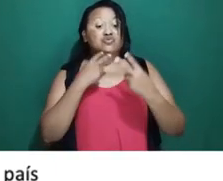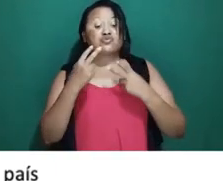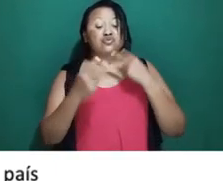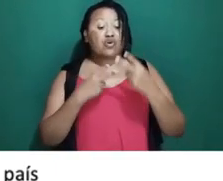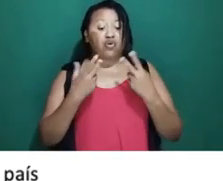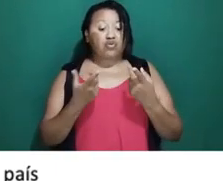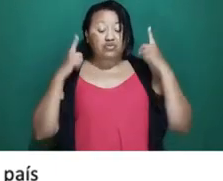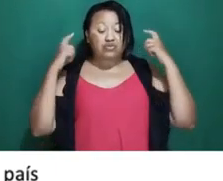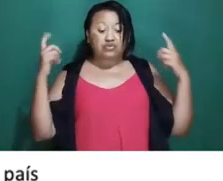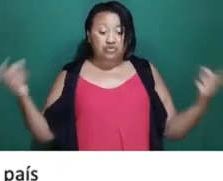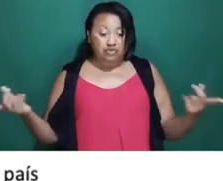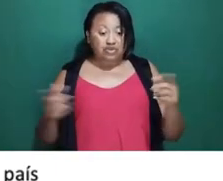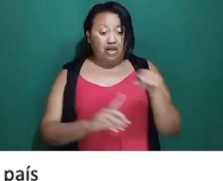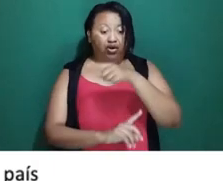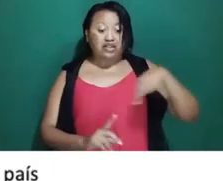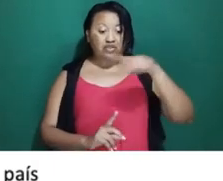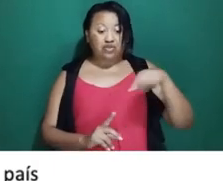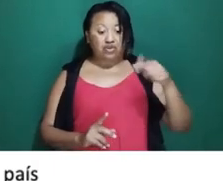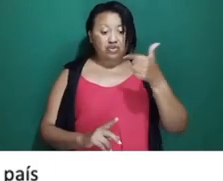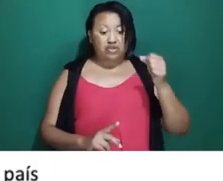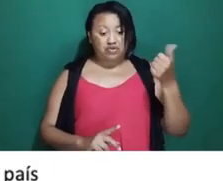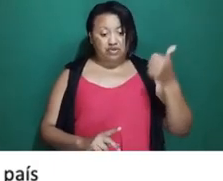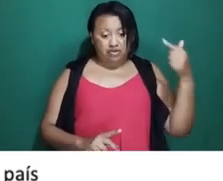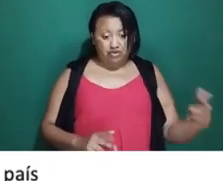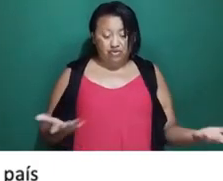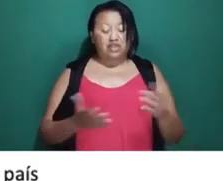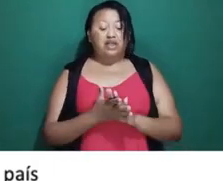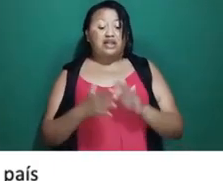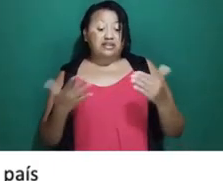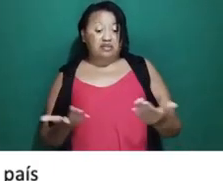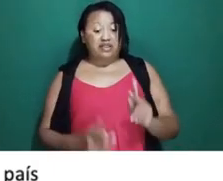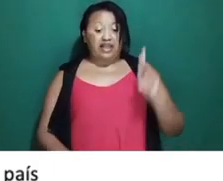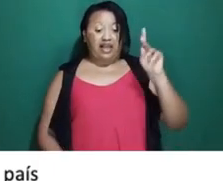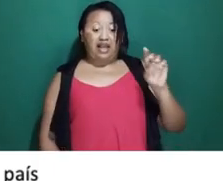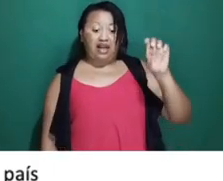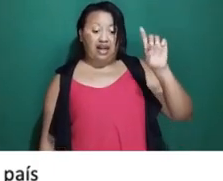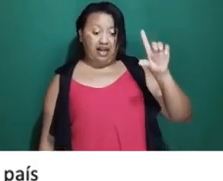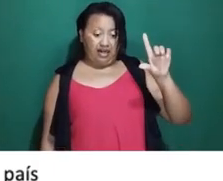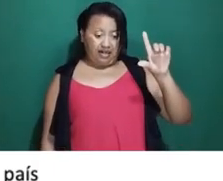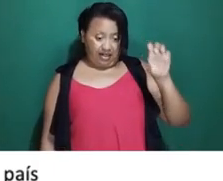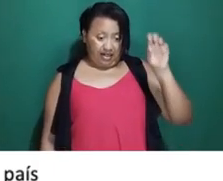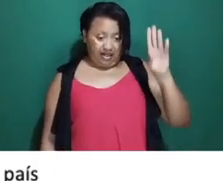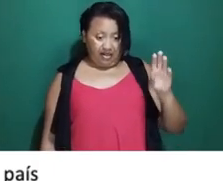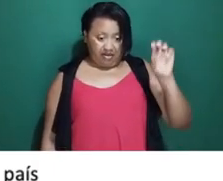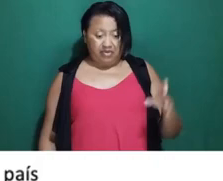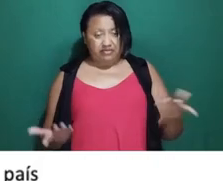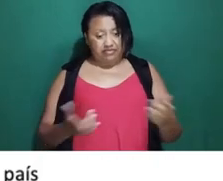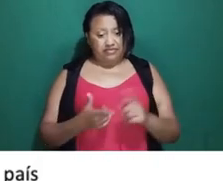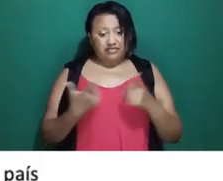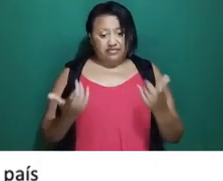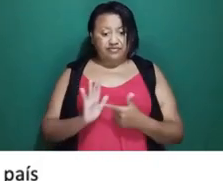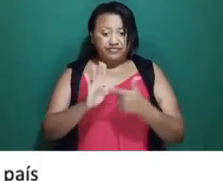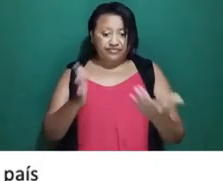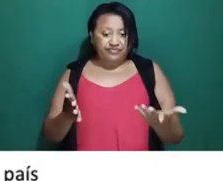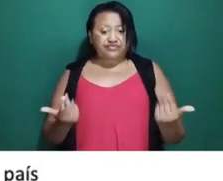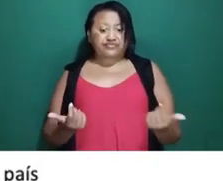redor 2012 de Kleber Mendonça Filho cineasta que voltaria ao Festival para realizar a estreia nacional dos badalados